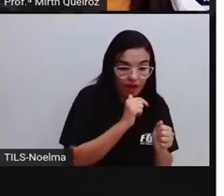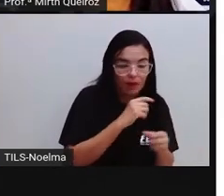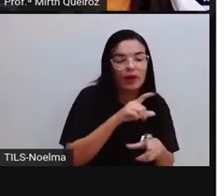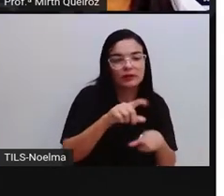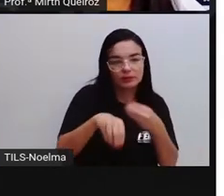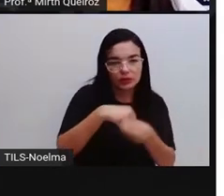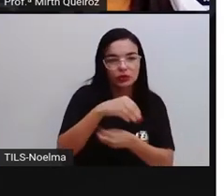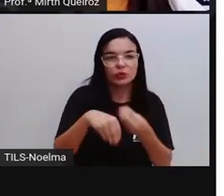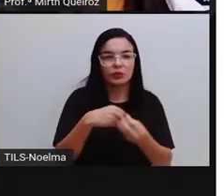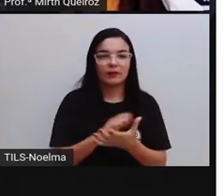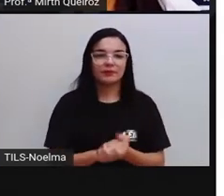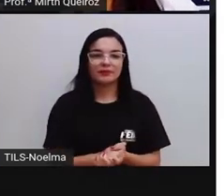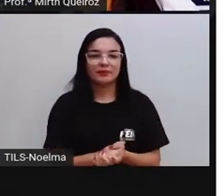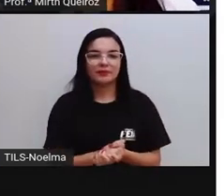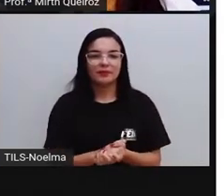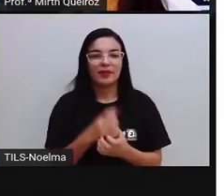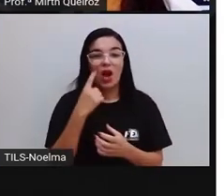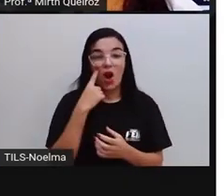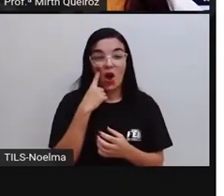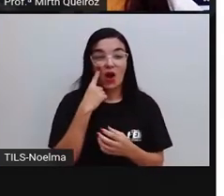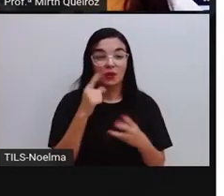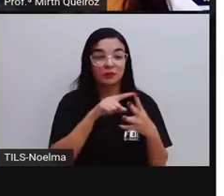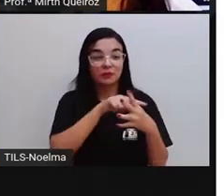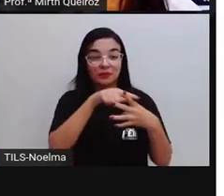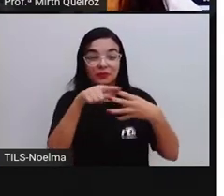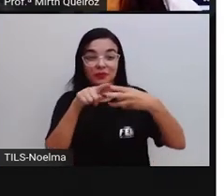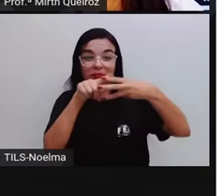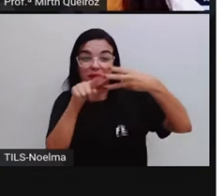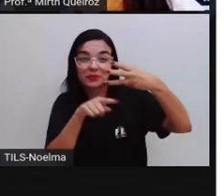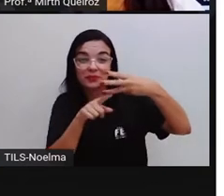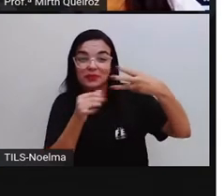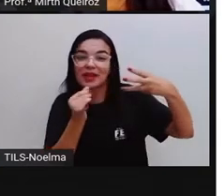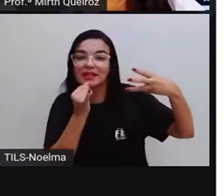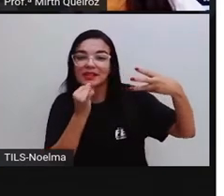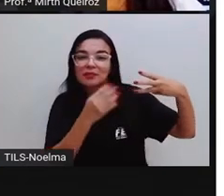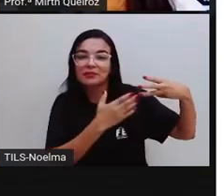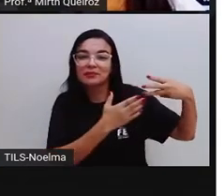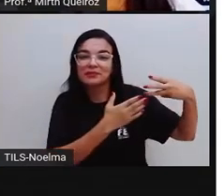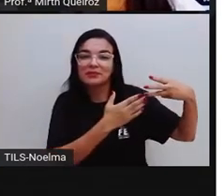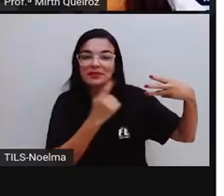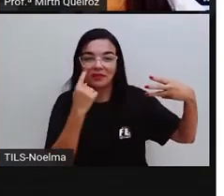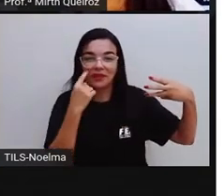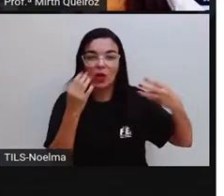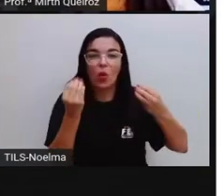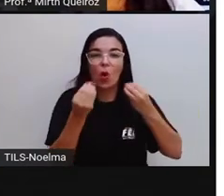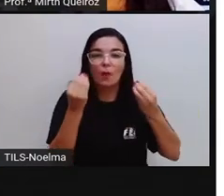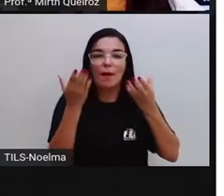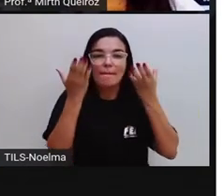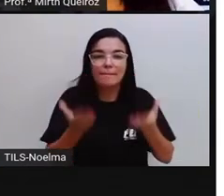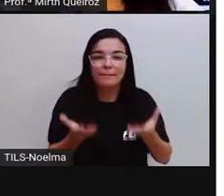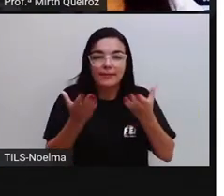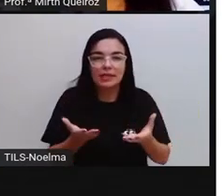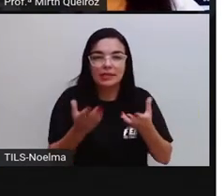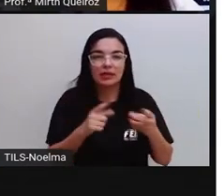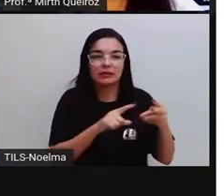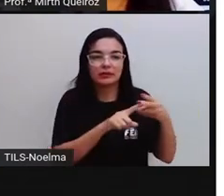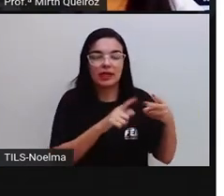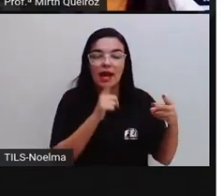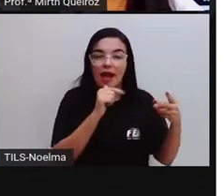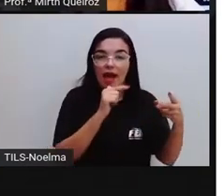mistura. Aqui nós temos alguns exemplos aqui. Nós temos uma substância pura